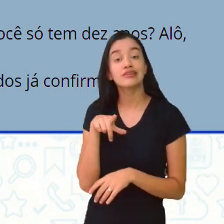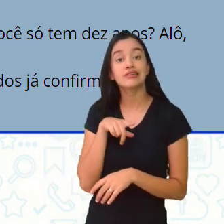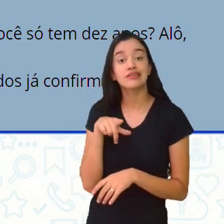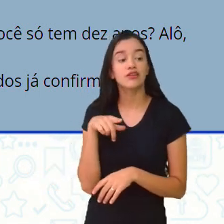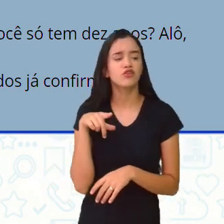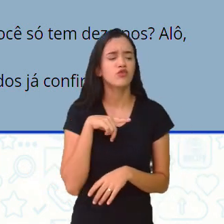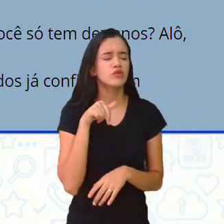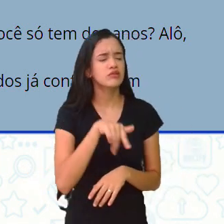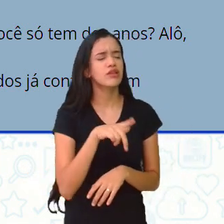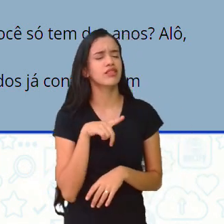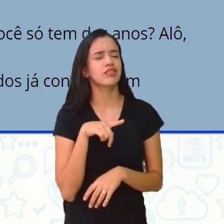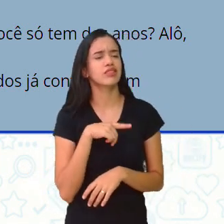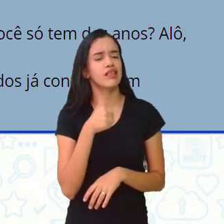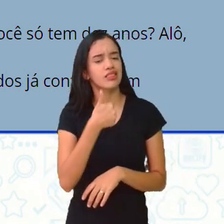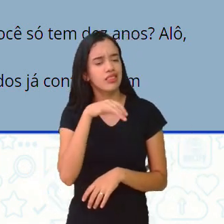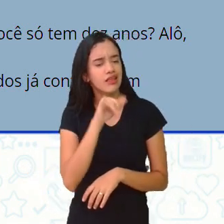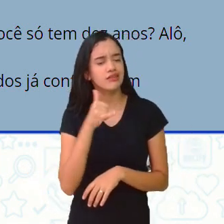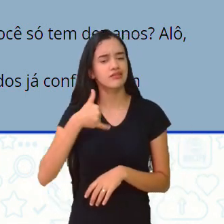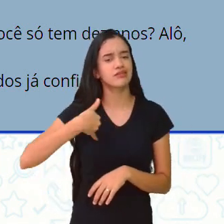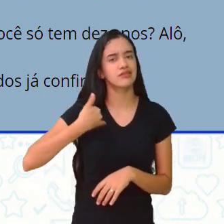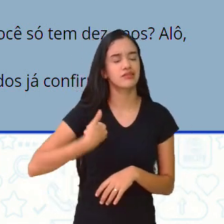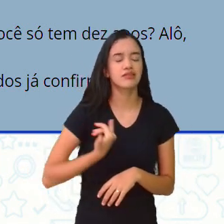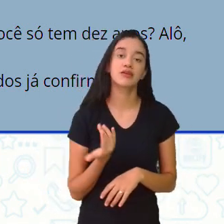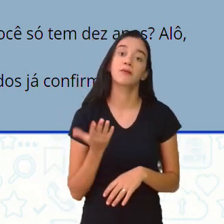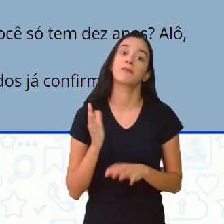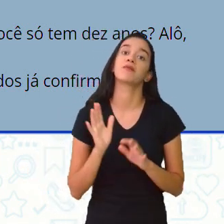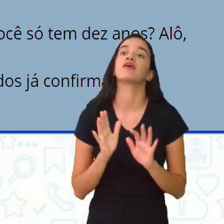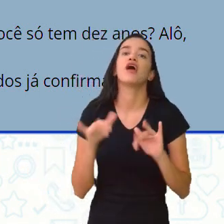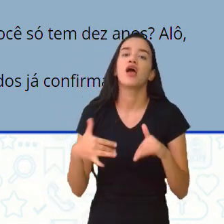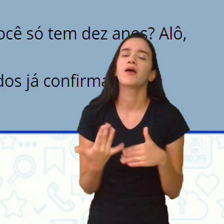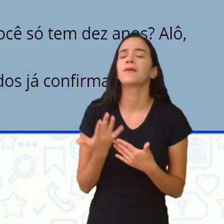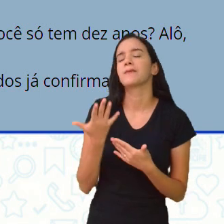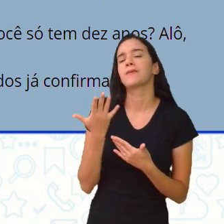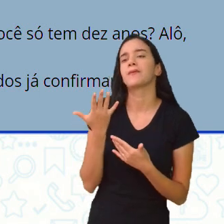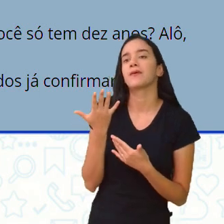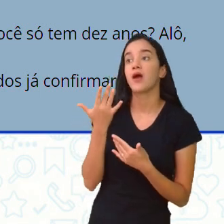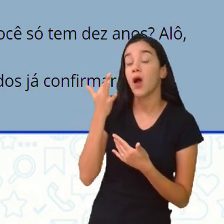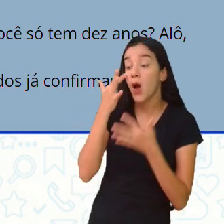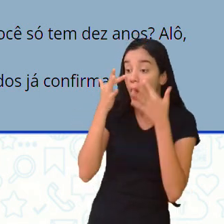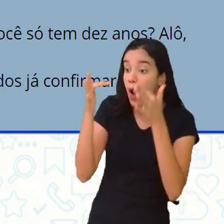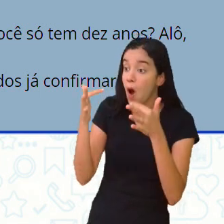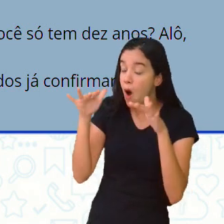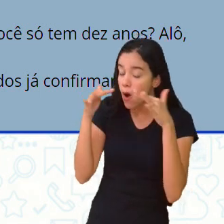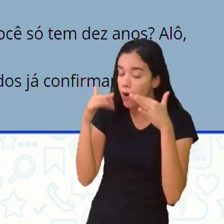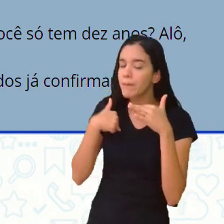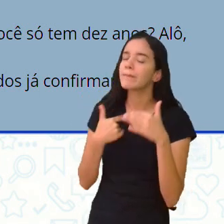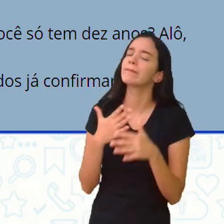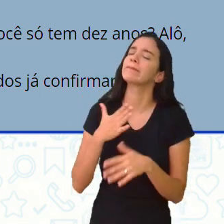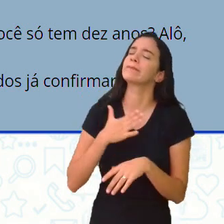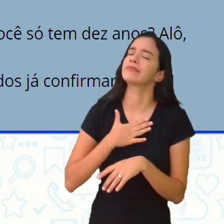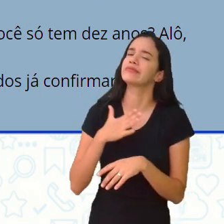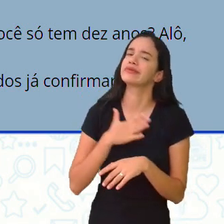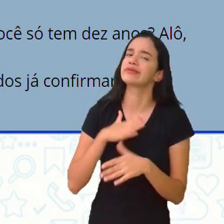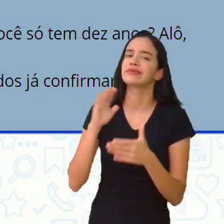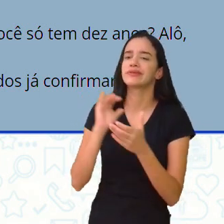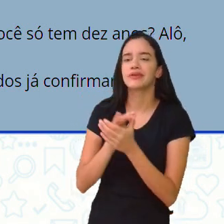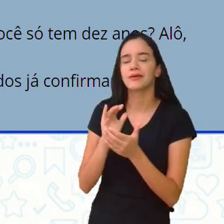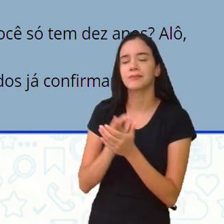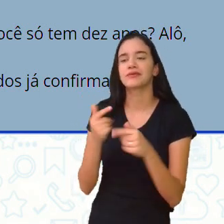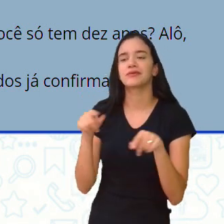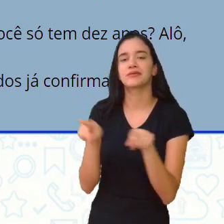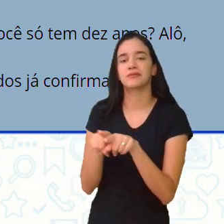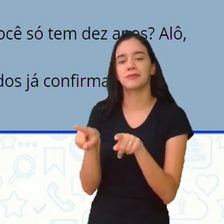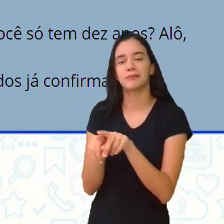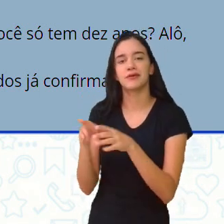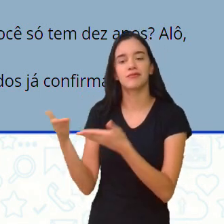Carol? A filha fala: me ouve, mãe. Os meus amigos também já foram